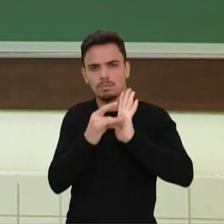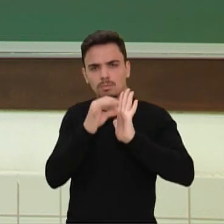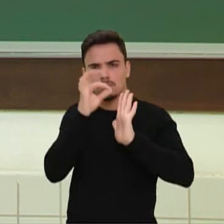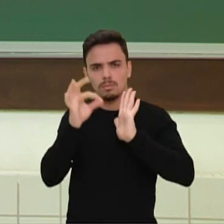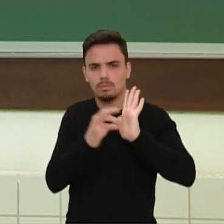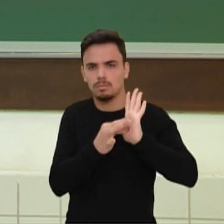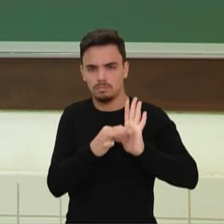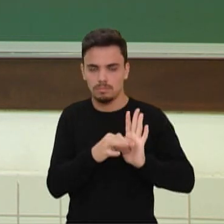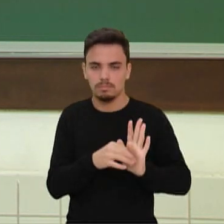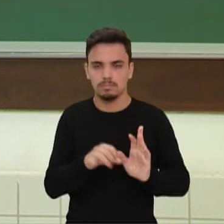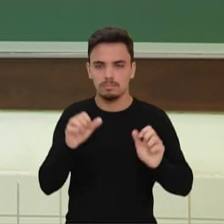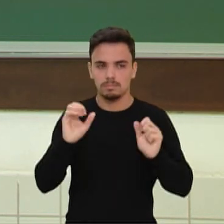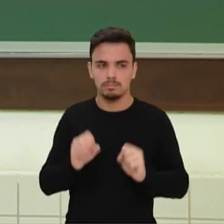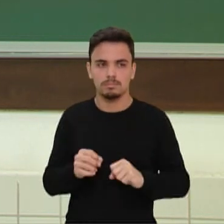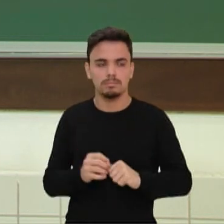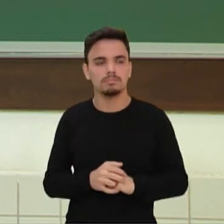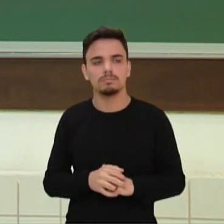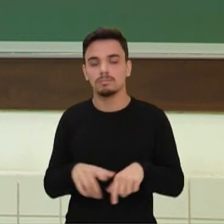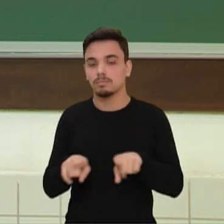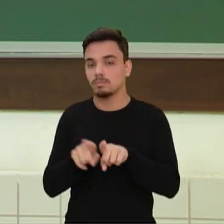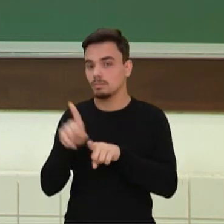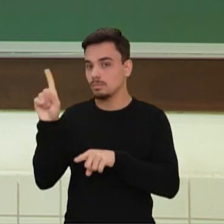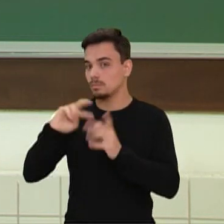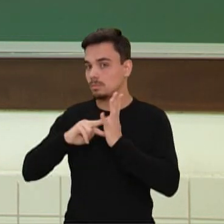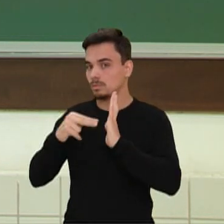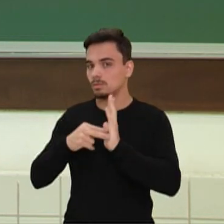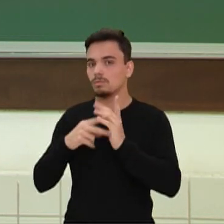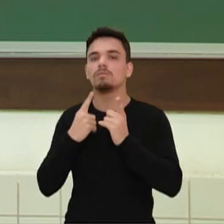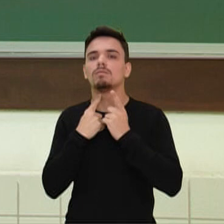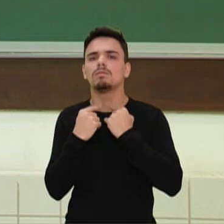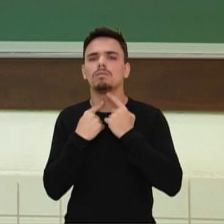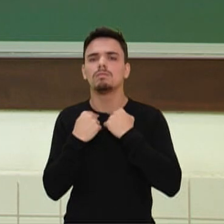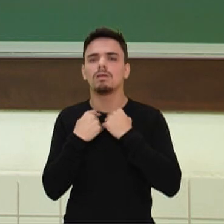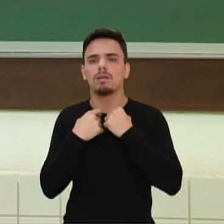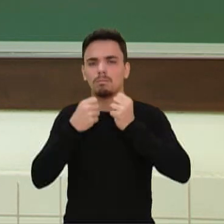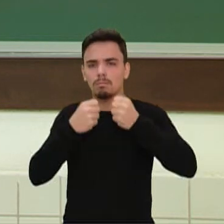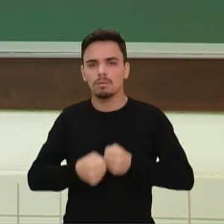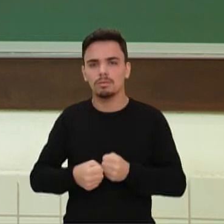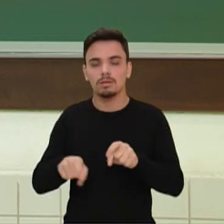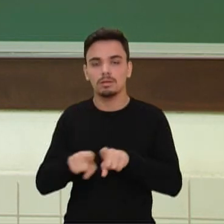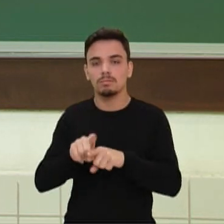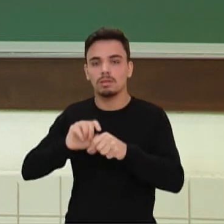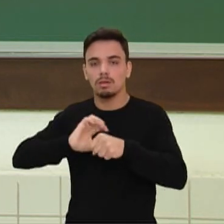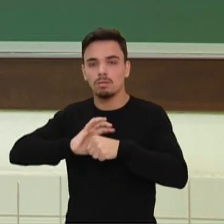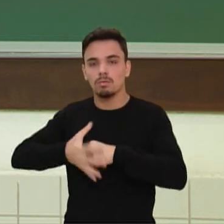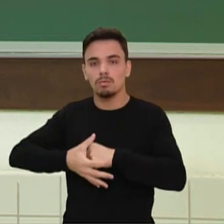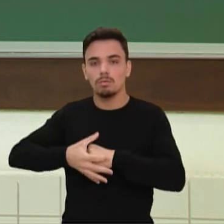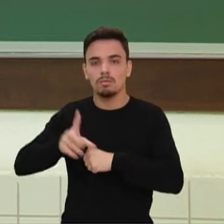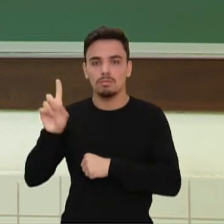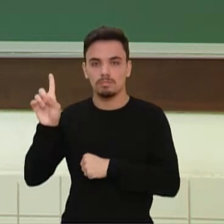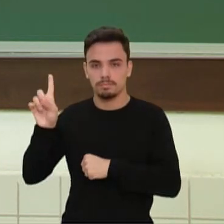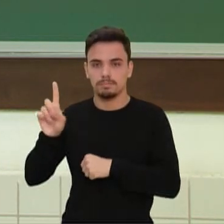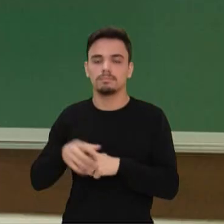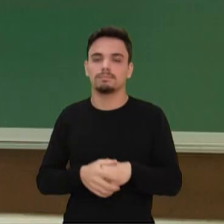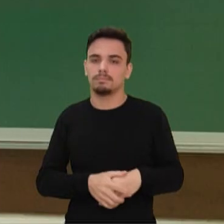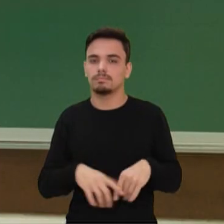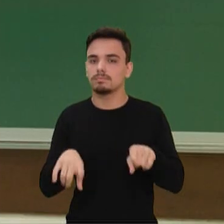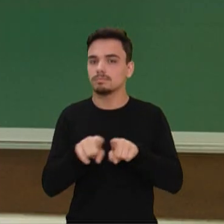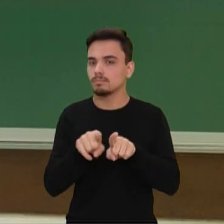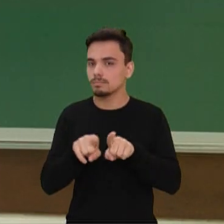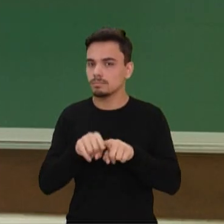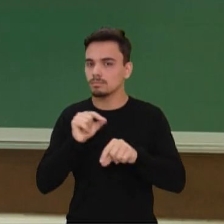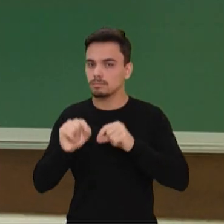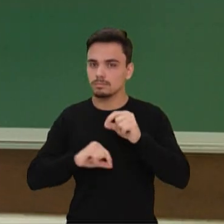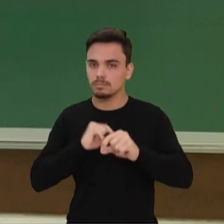para se alimentar. Isso é vontade de poder. O vírus, né, aqui tem a imagem do coronavírus,